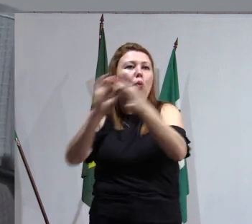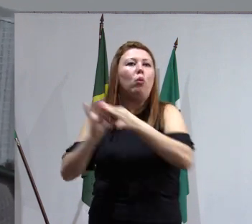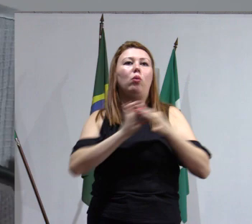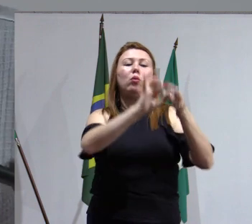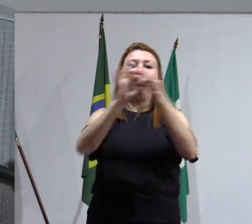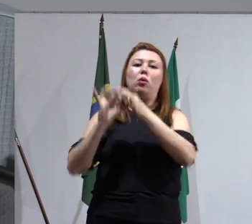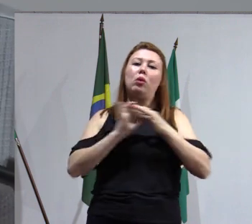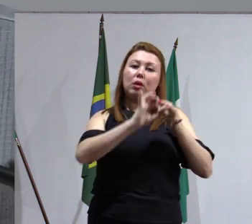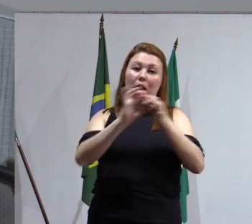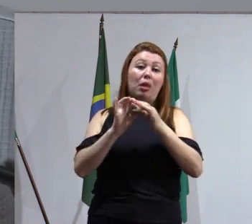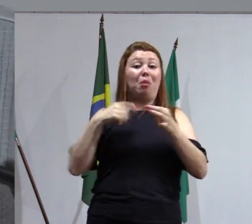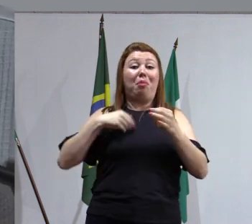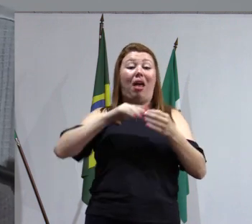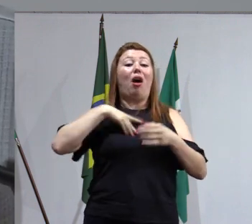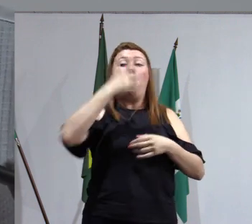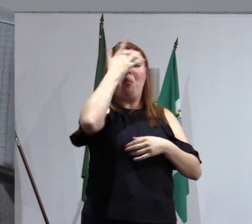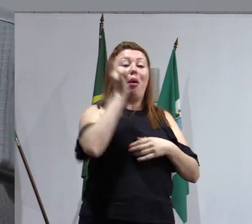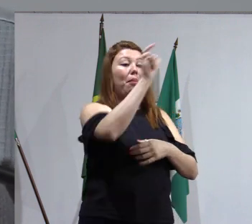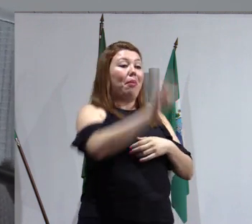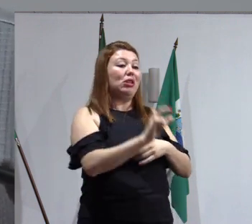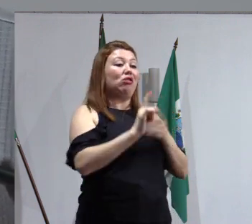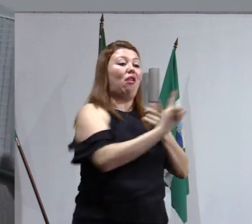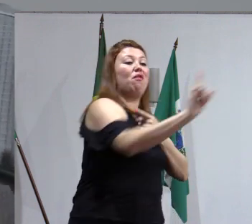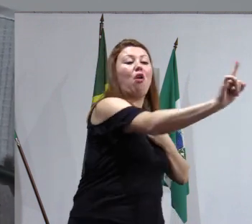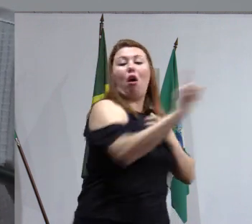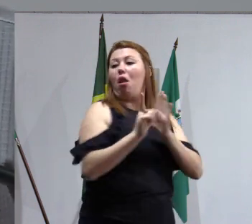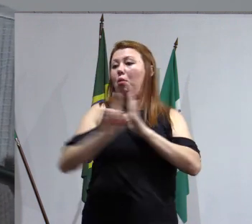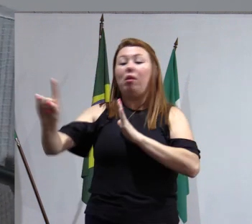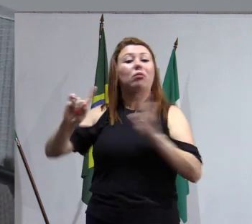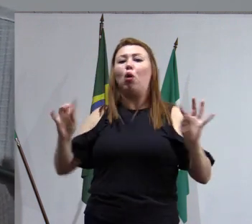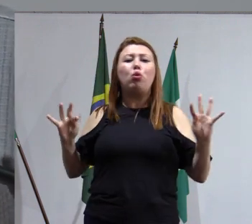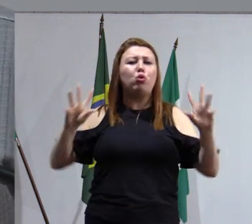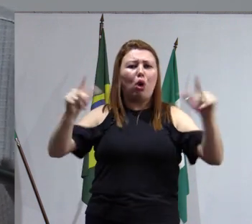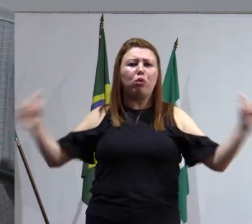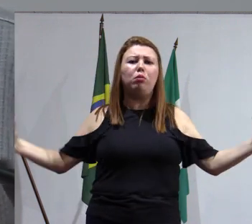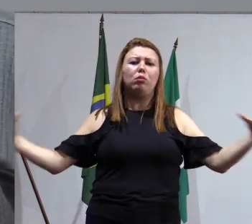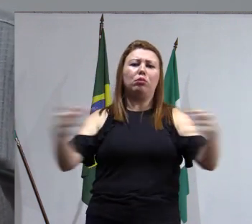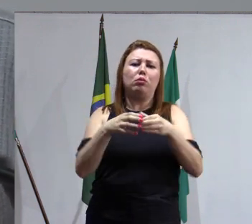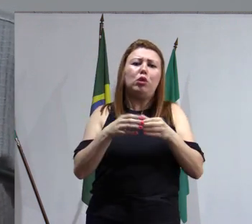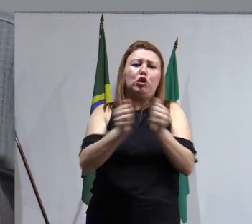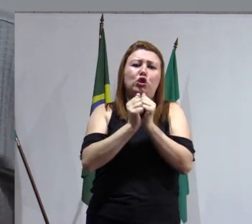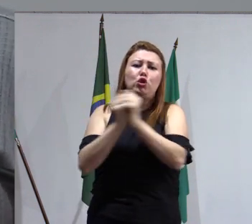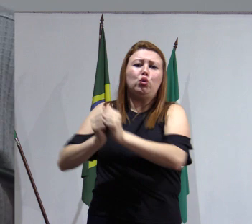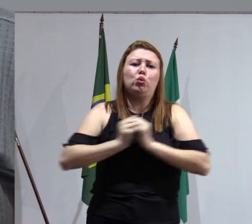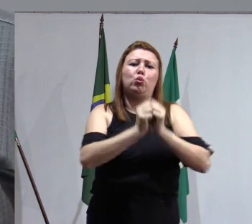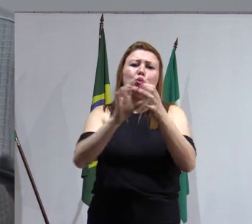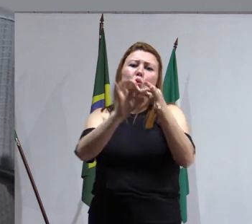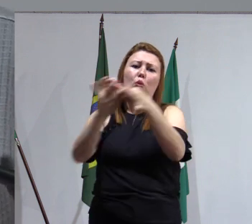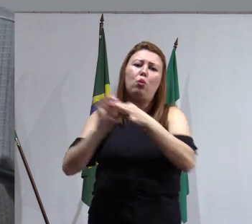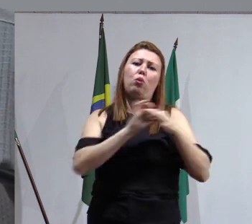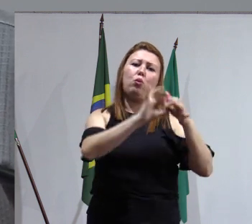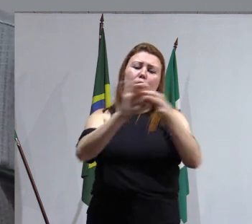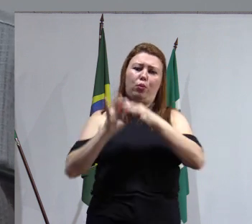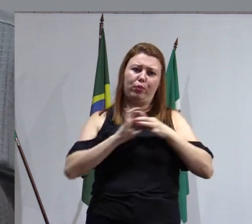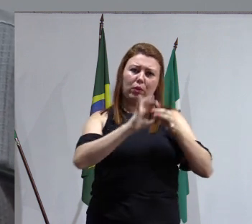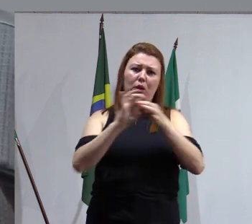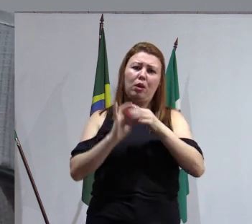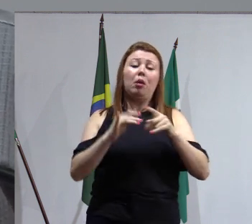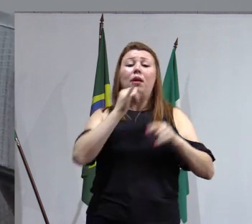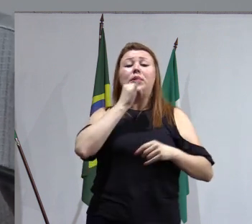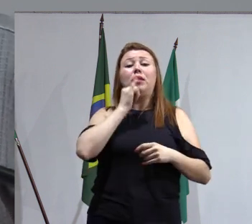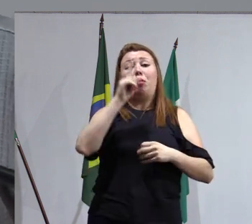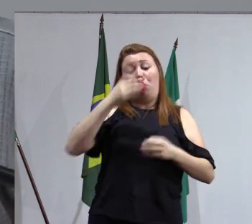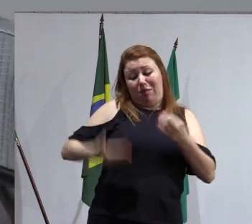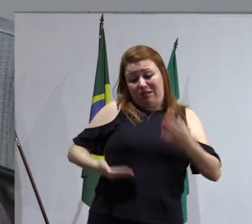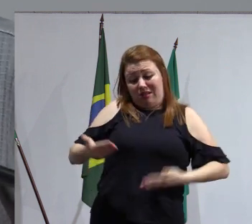deixe nenhum membro da comunidade universitária sem participar dessa discussão. Que como um servidor que está